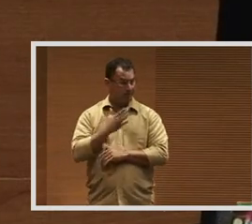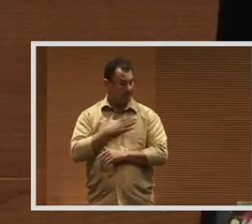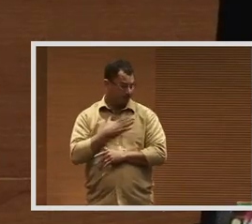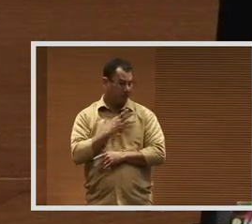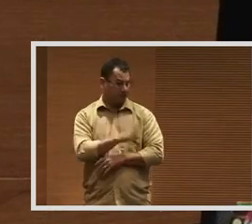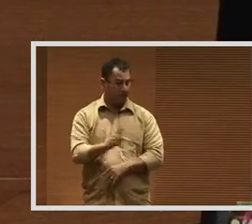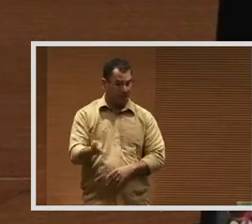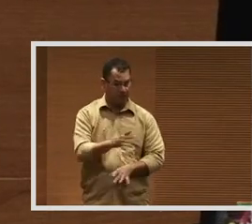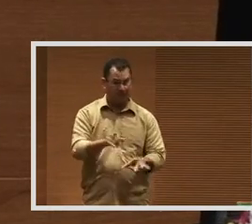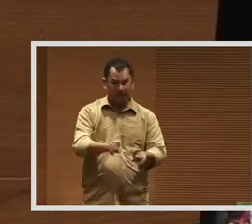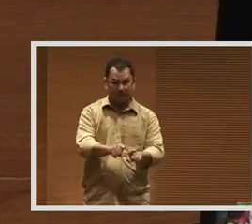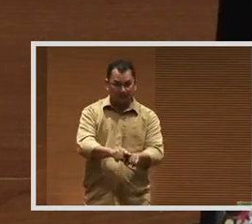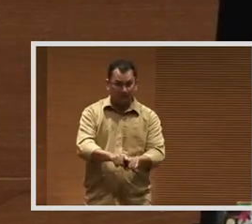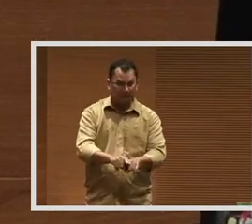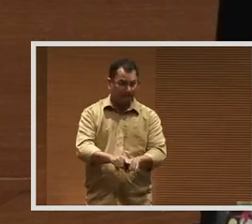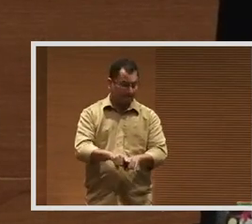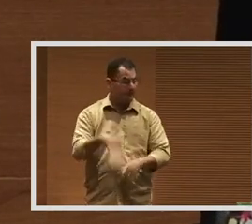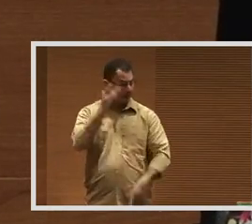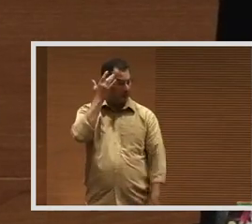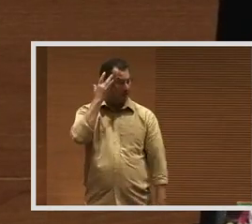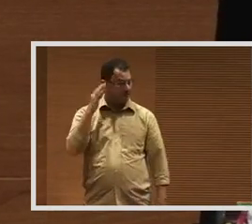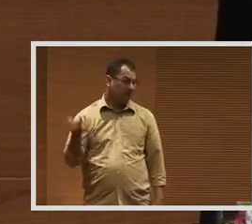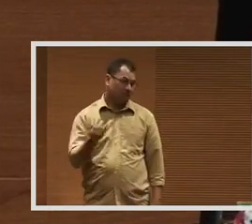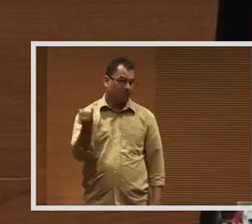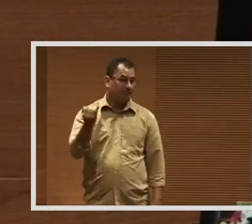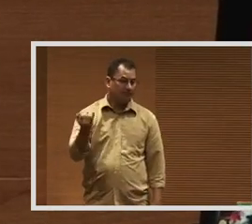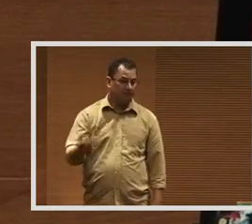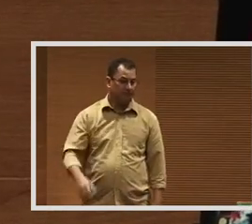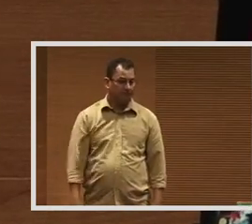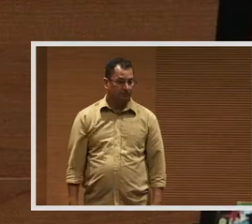professores. Acho que isso é uma coisa importante.